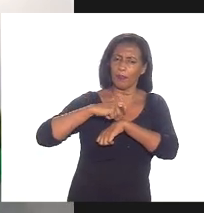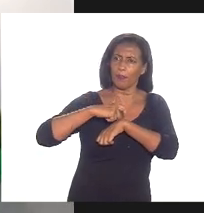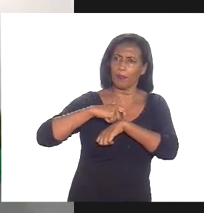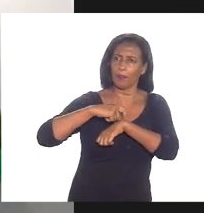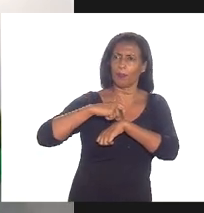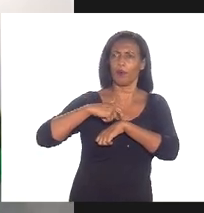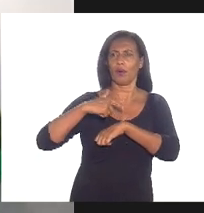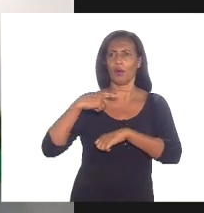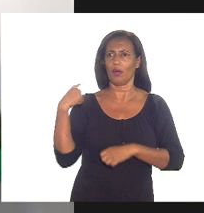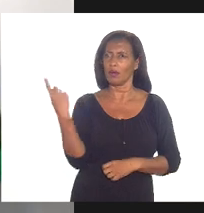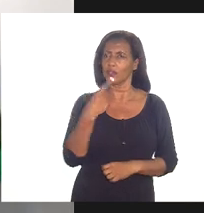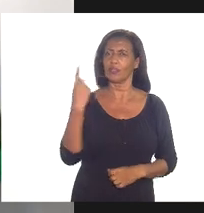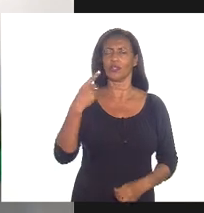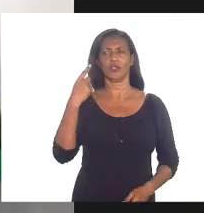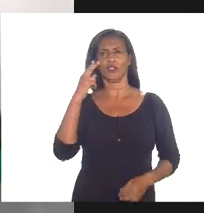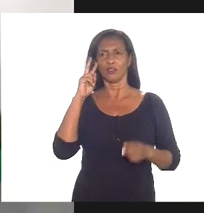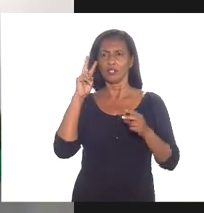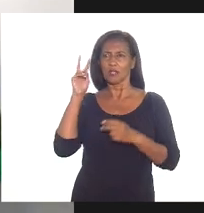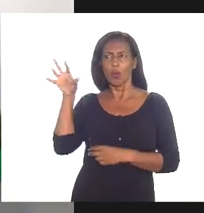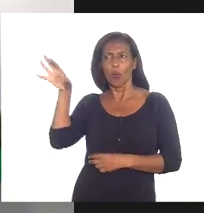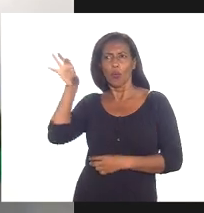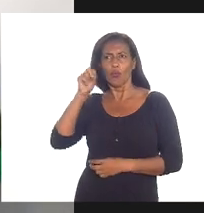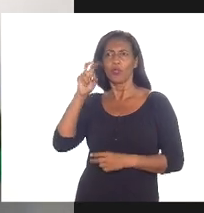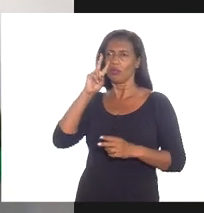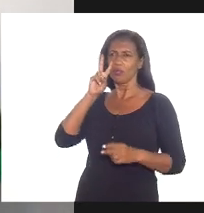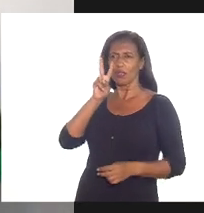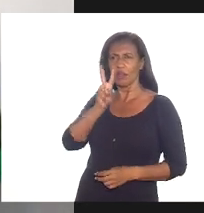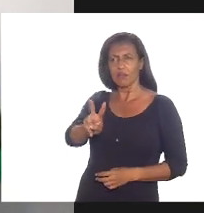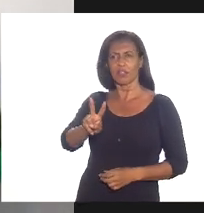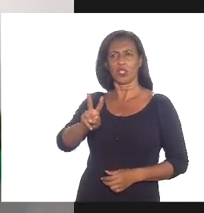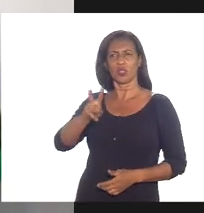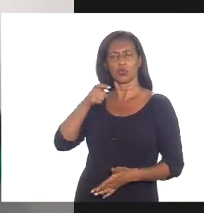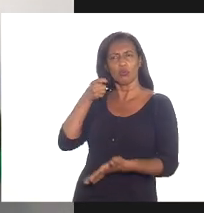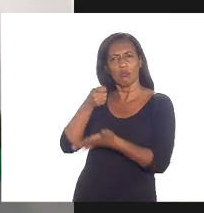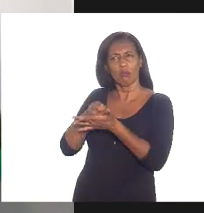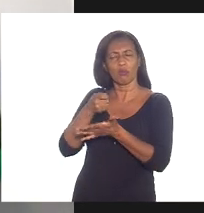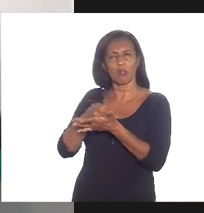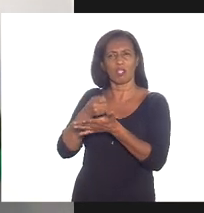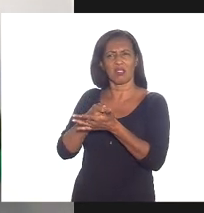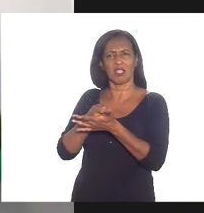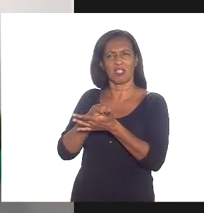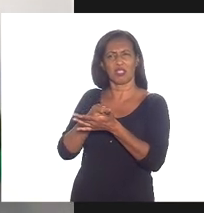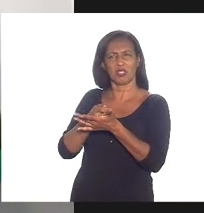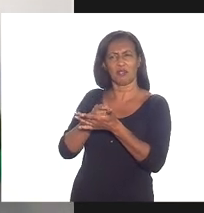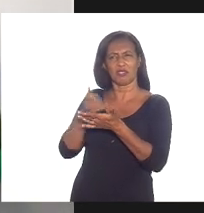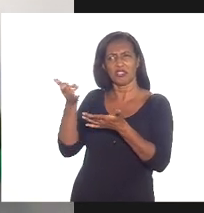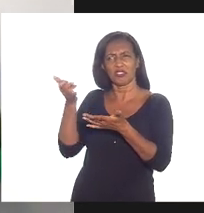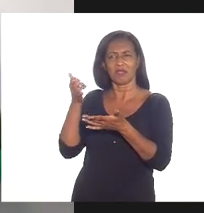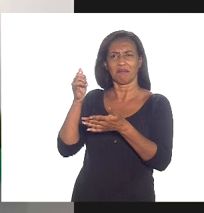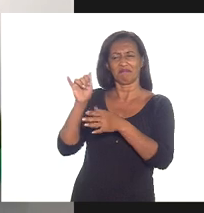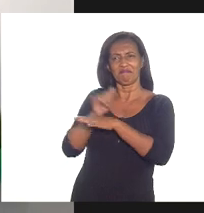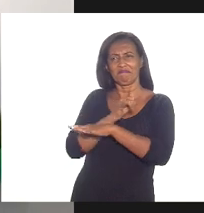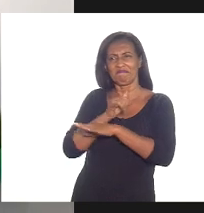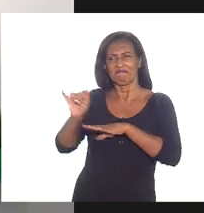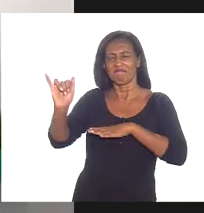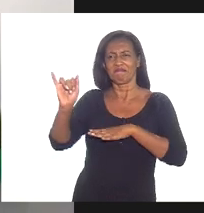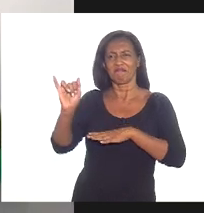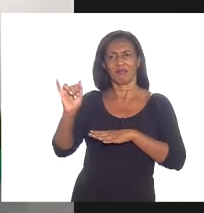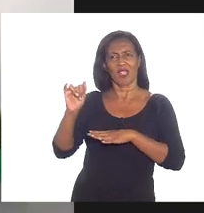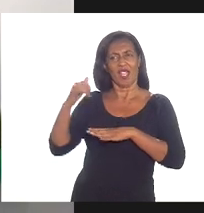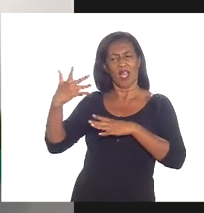tem ouvido tentativas cada vez mais infundadas de perseguição aos